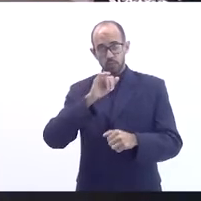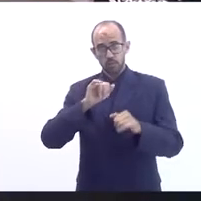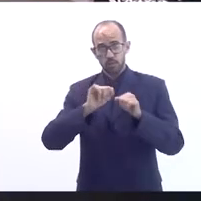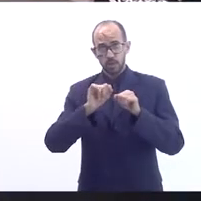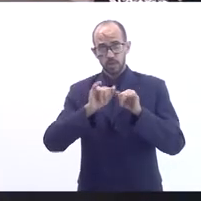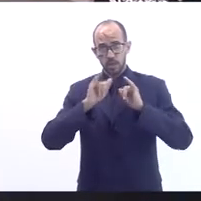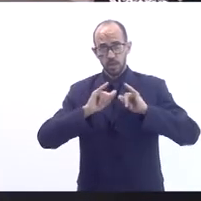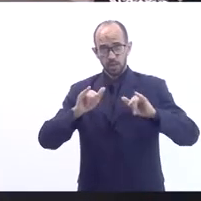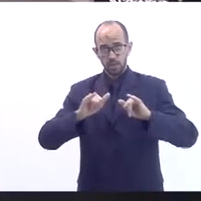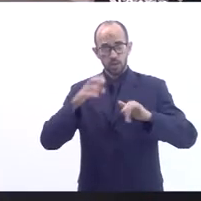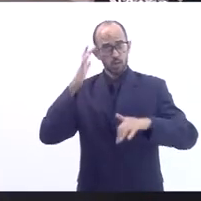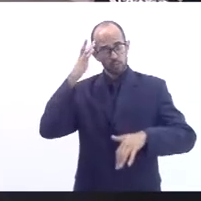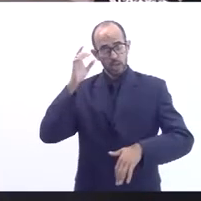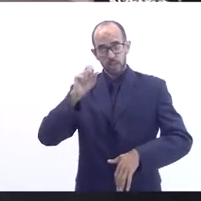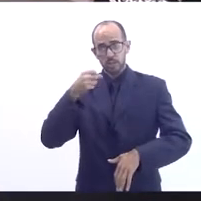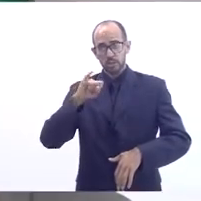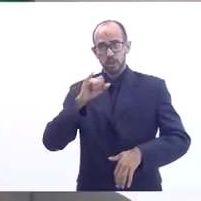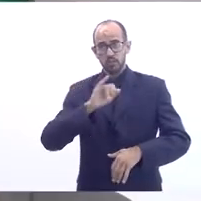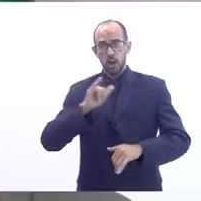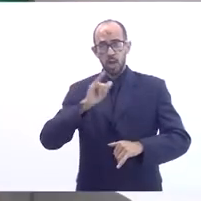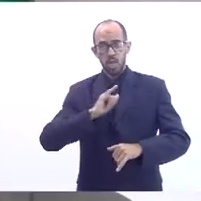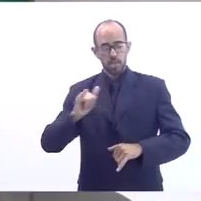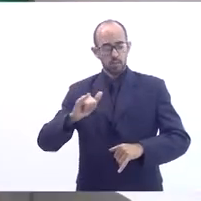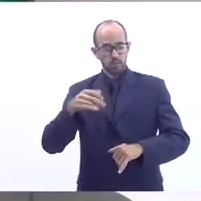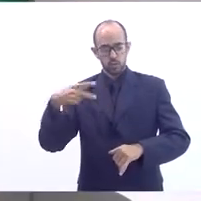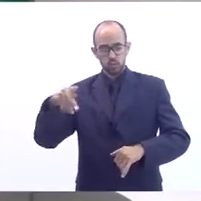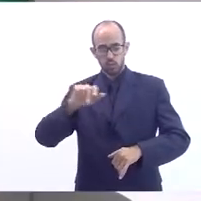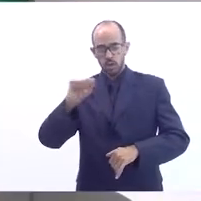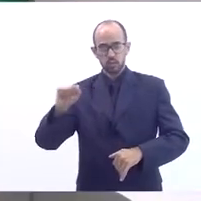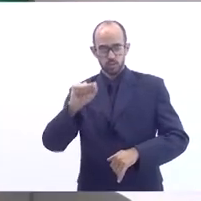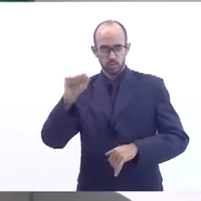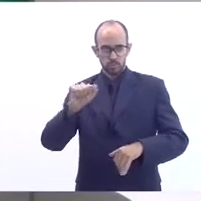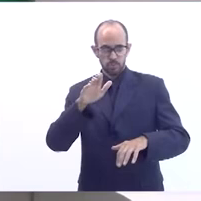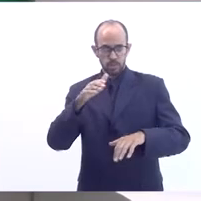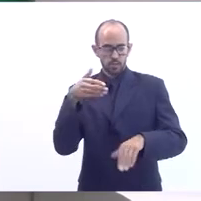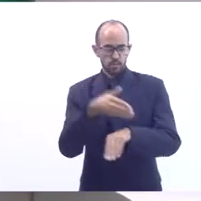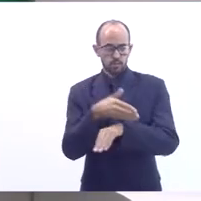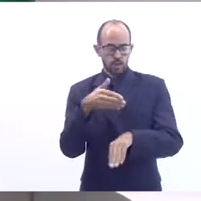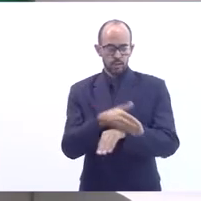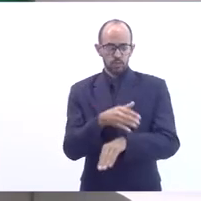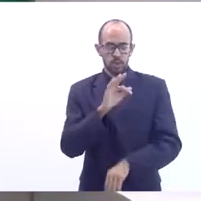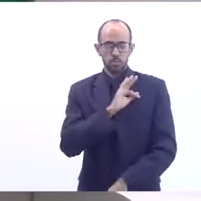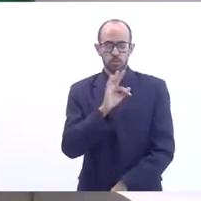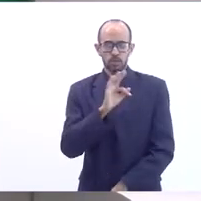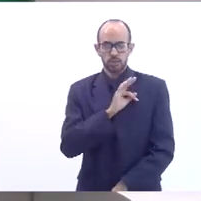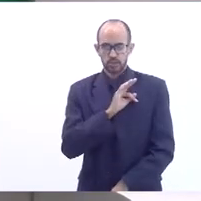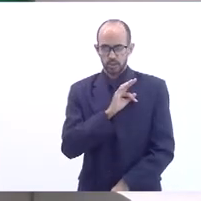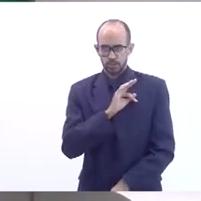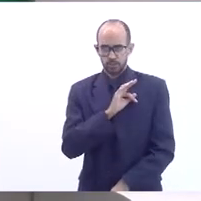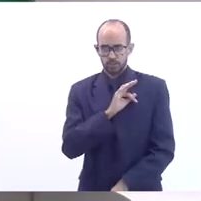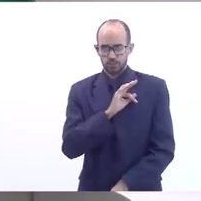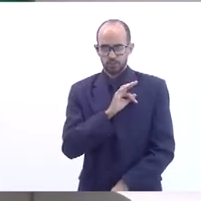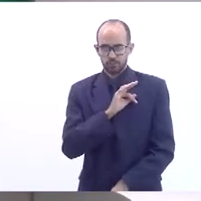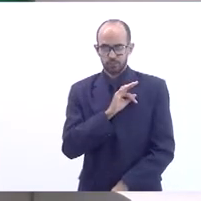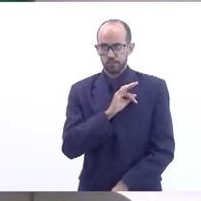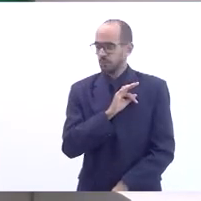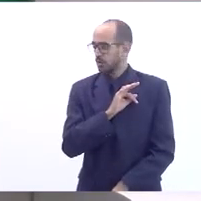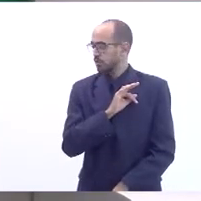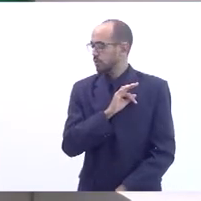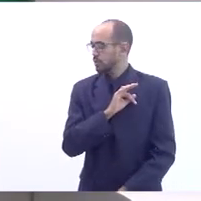for em relação à vossa Associação a outra Associação mas teve uma invasão da polícia numa região